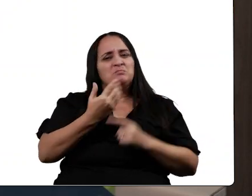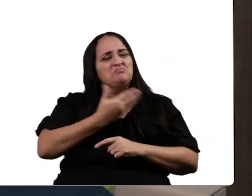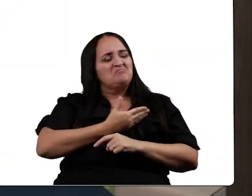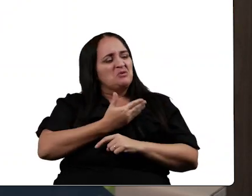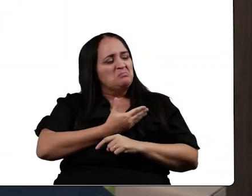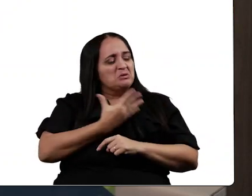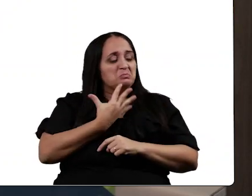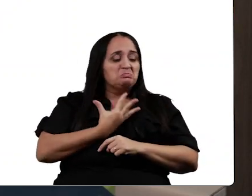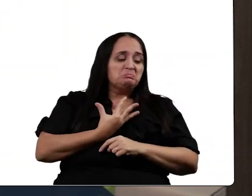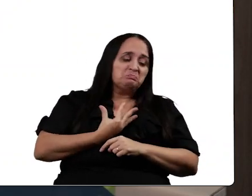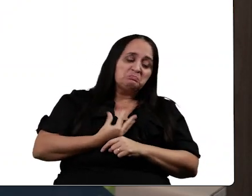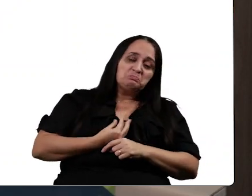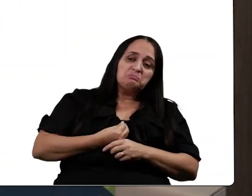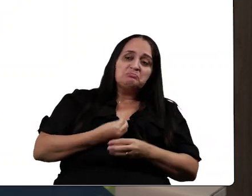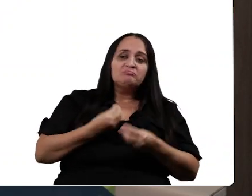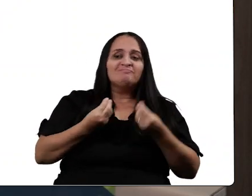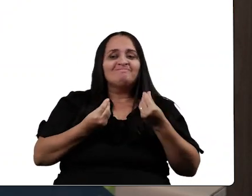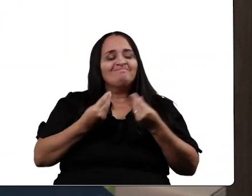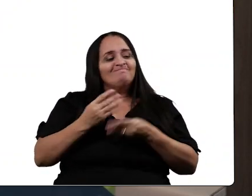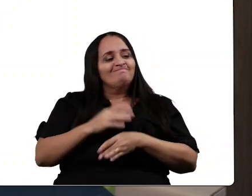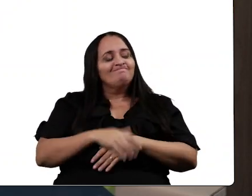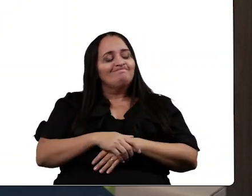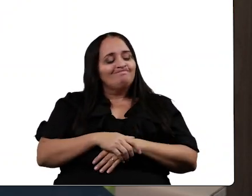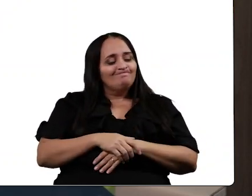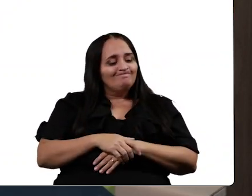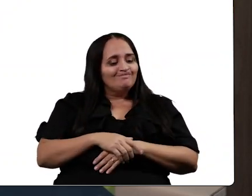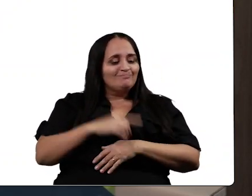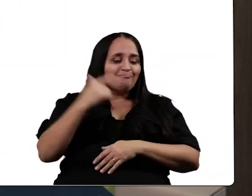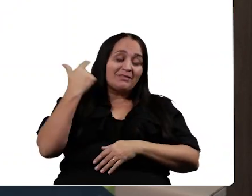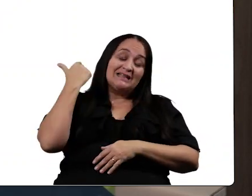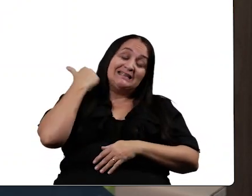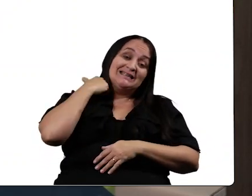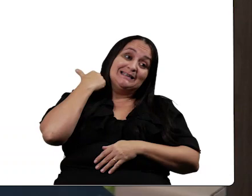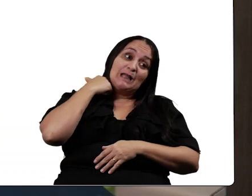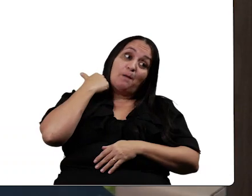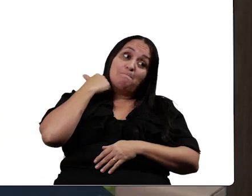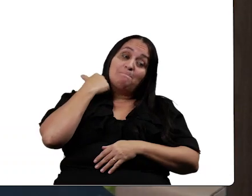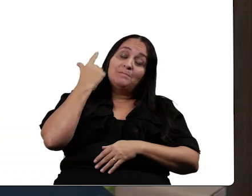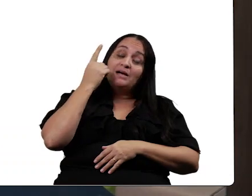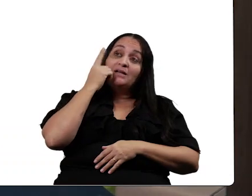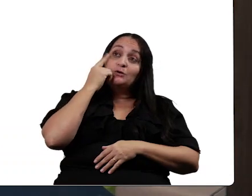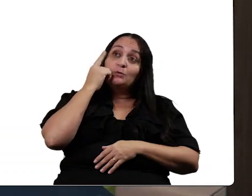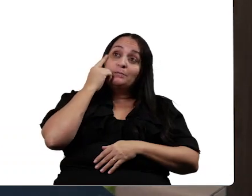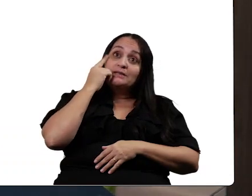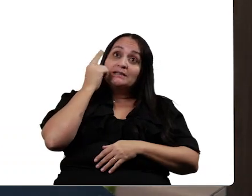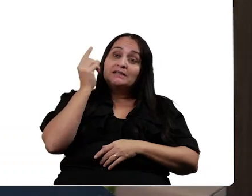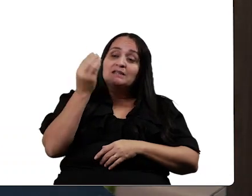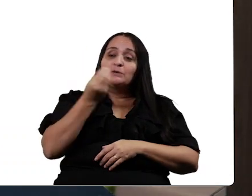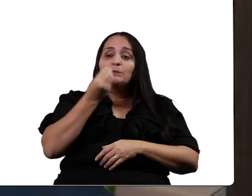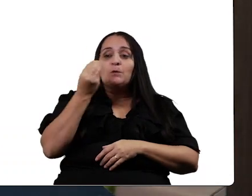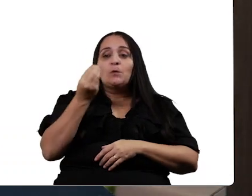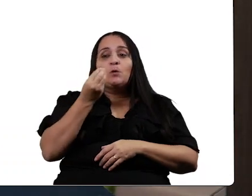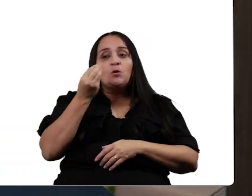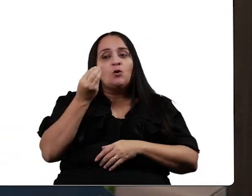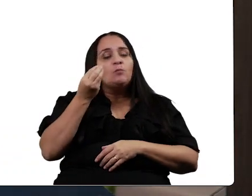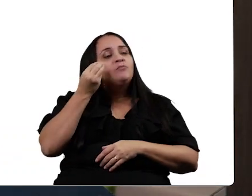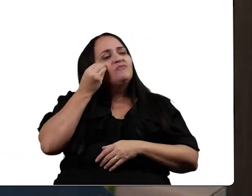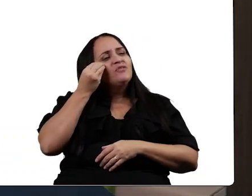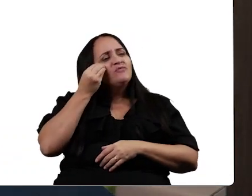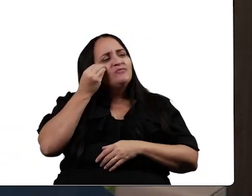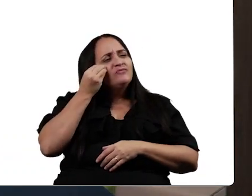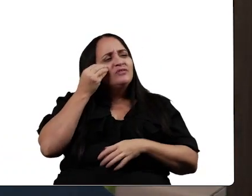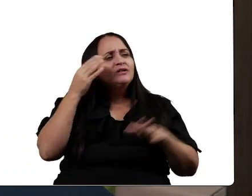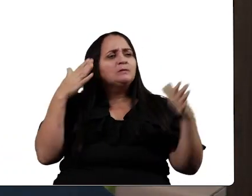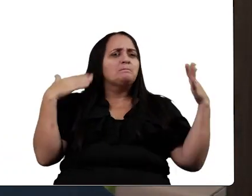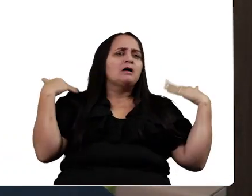desanimado. E agora? Ele vai me dar muito trabalho, viu? Mas eu tô preparando aí alguma coisa na cidade, que é